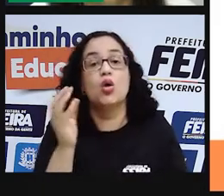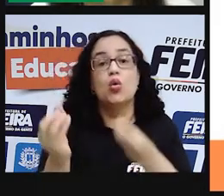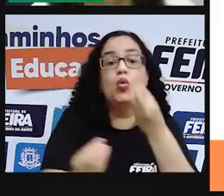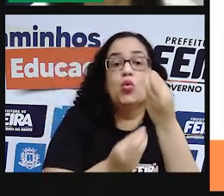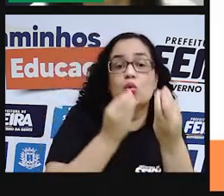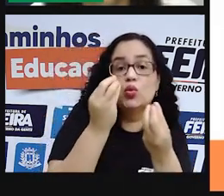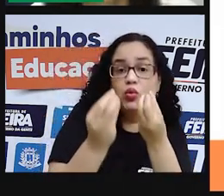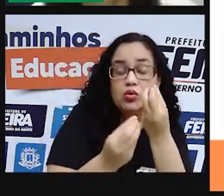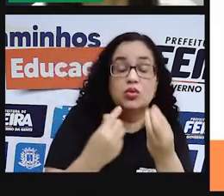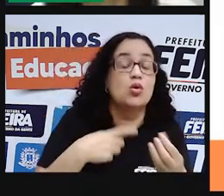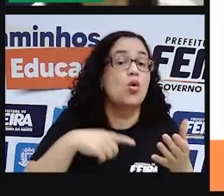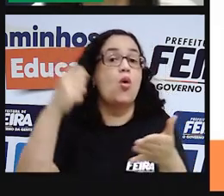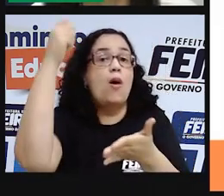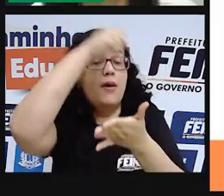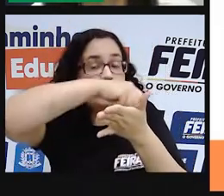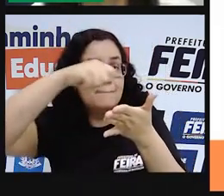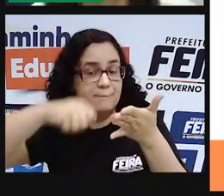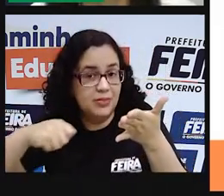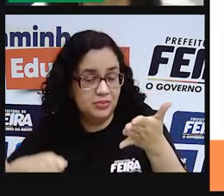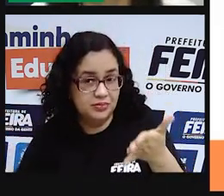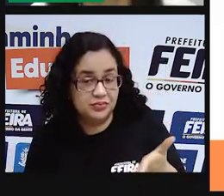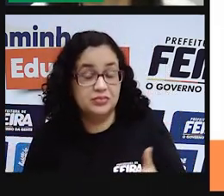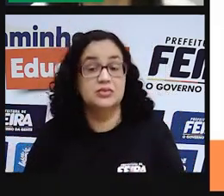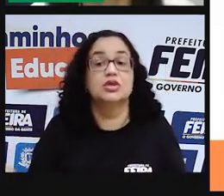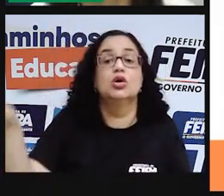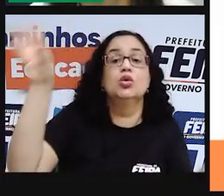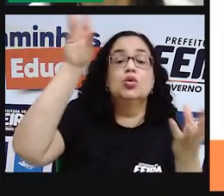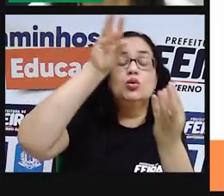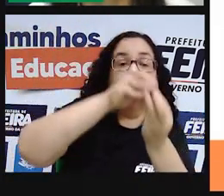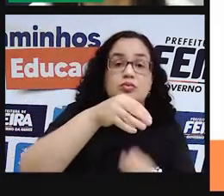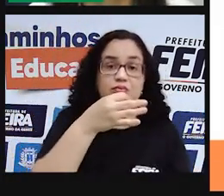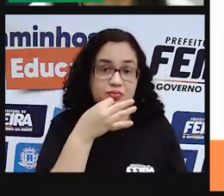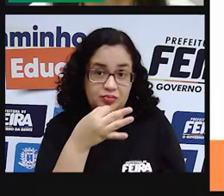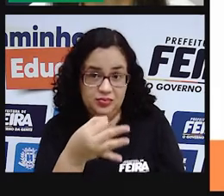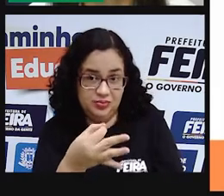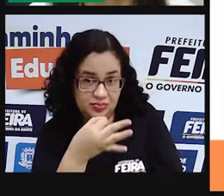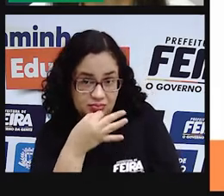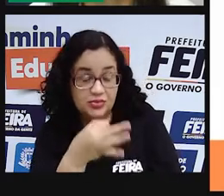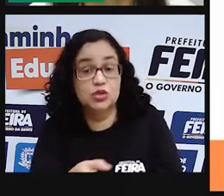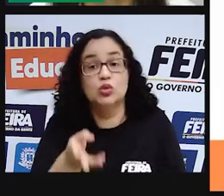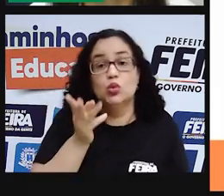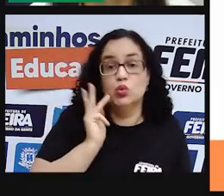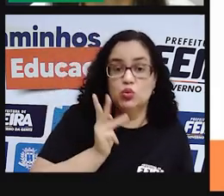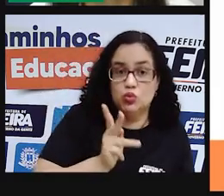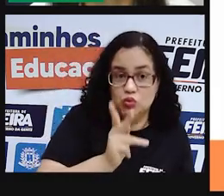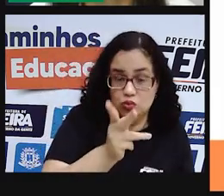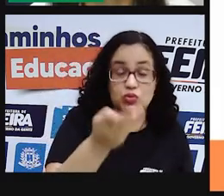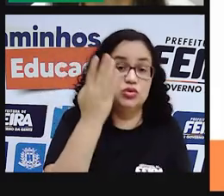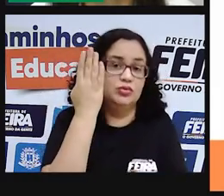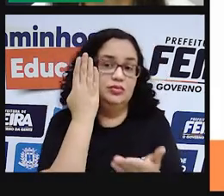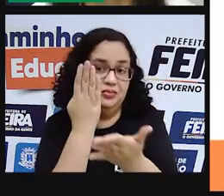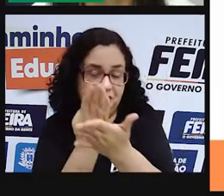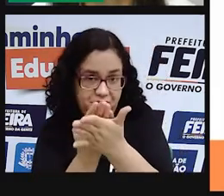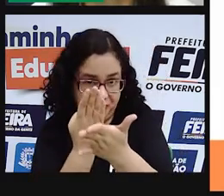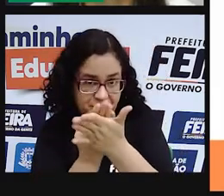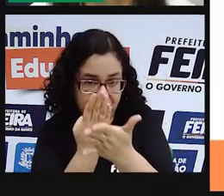expressa, como é que escreve, como é que produz uma resenha crítica. E a gente vai continuar, então, nossos